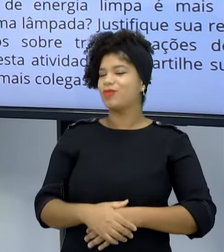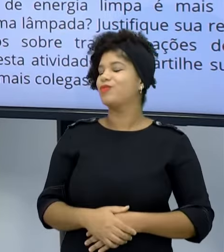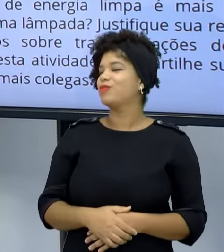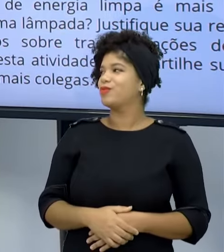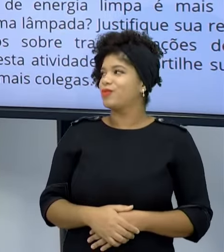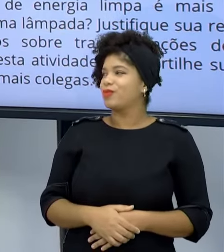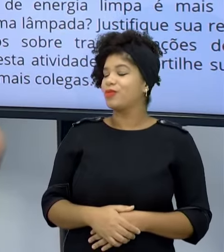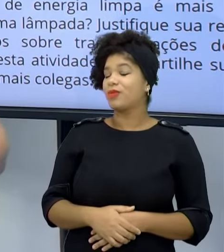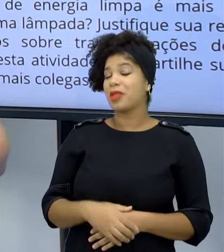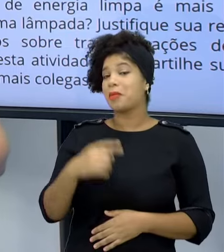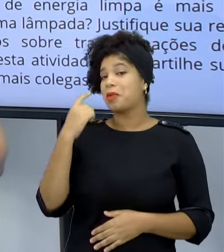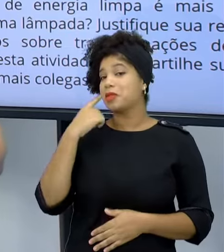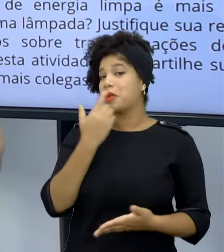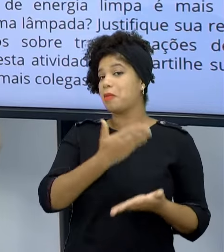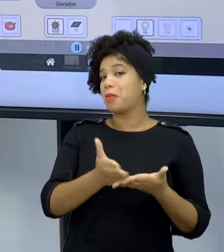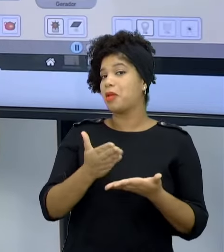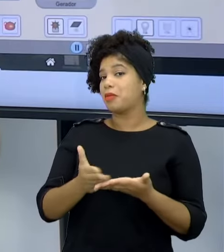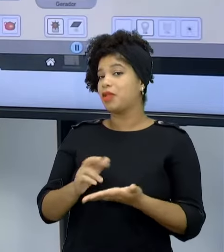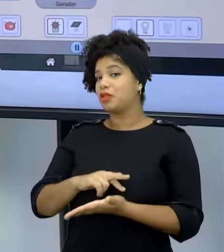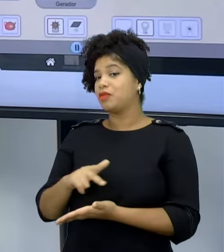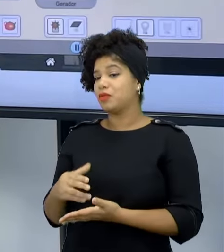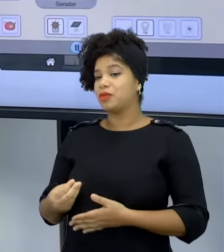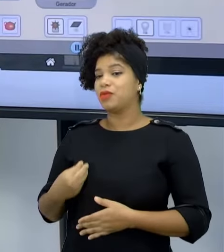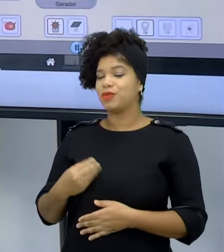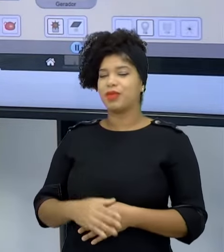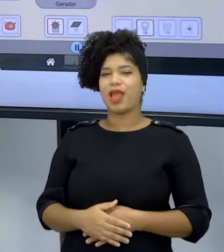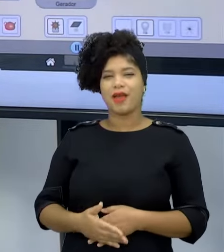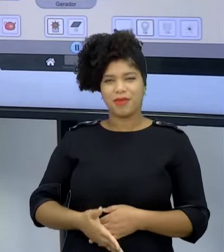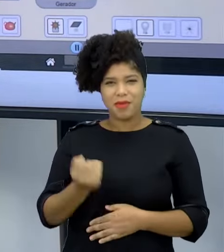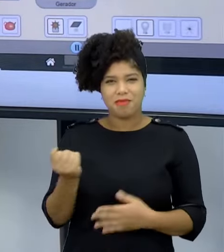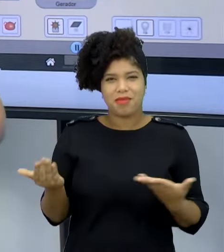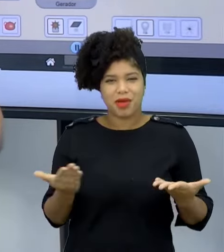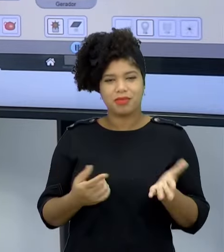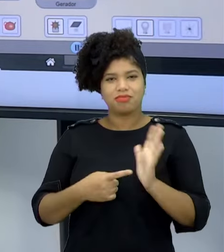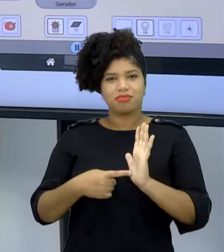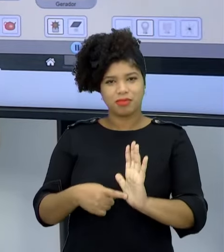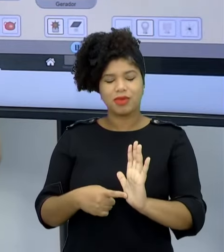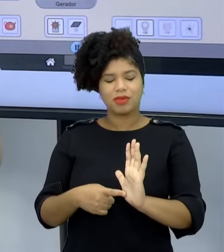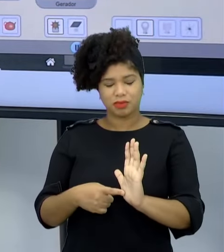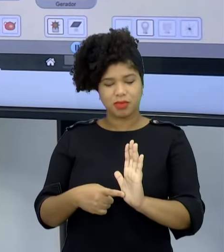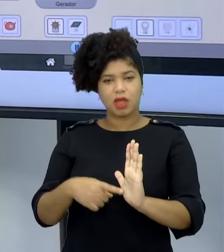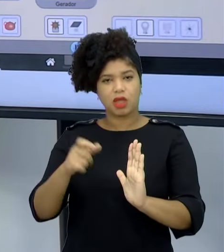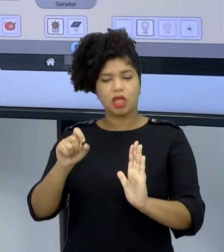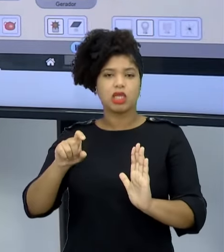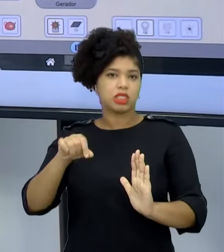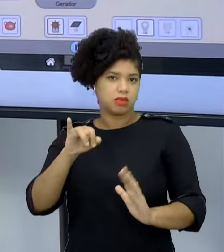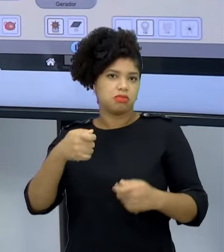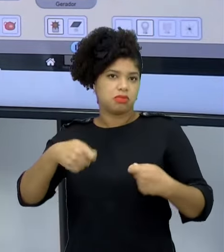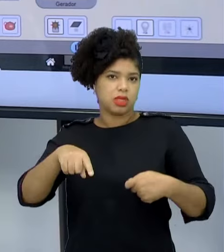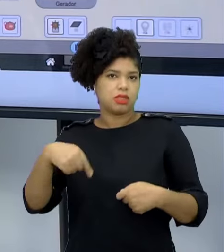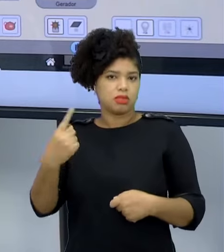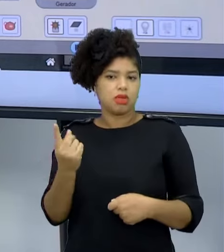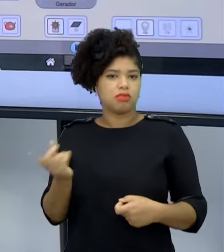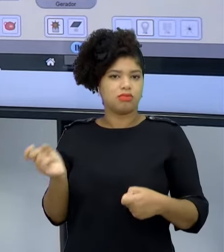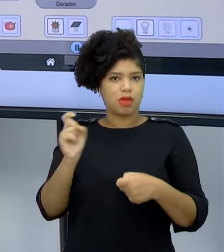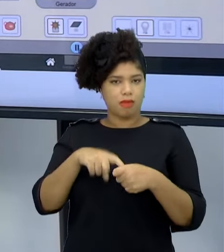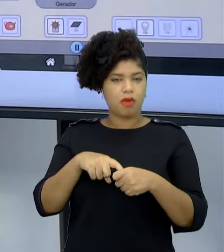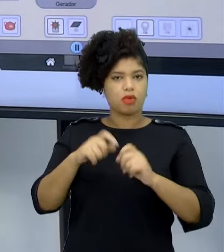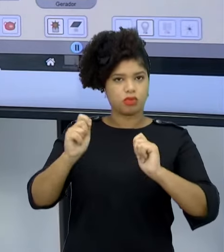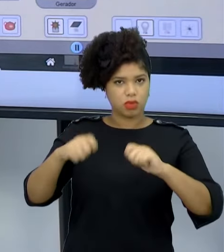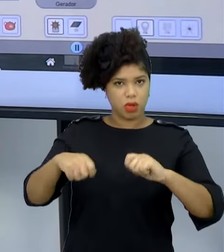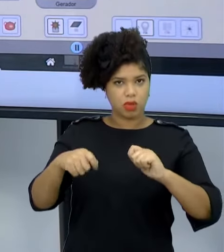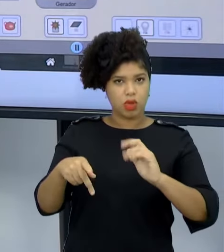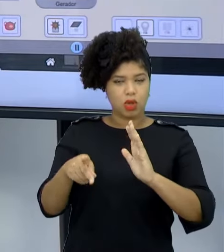das perdas. E aí a gente pode apresentar aí, se for necessário, até a gente volta aí um pouquinho